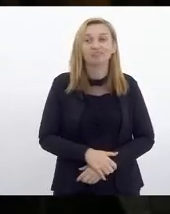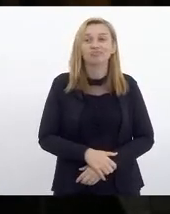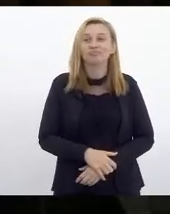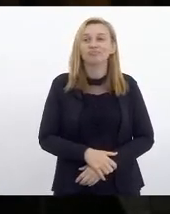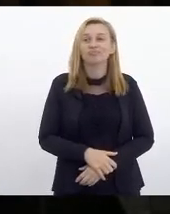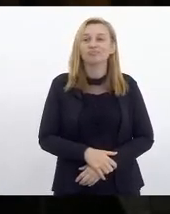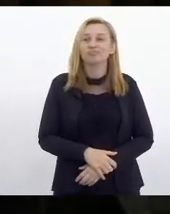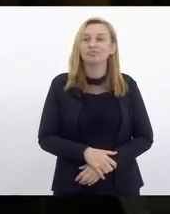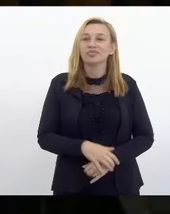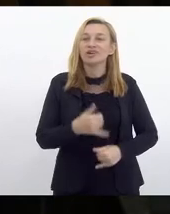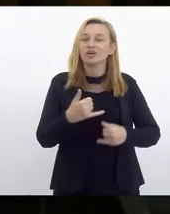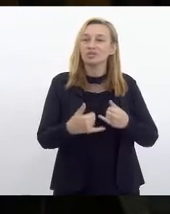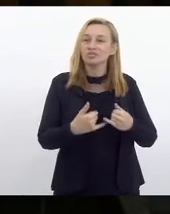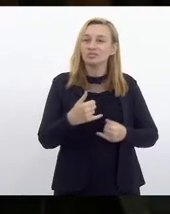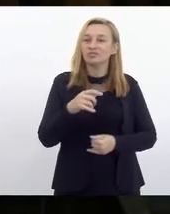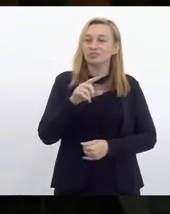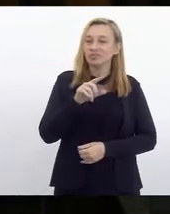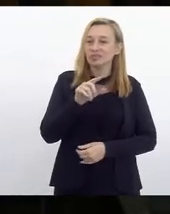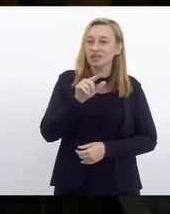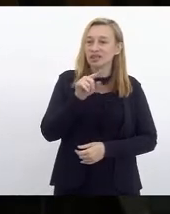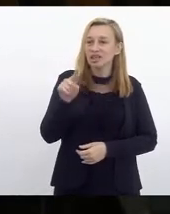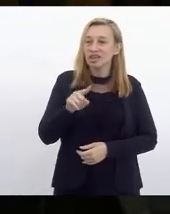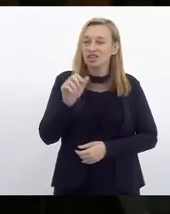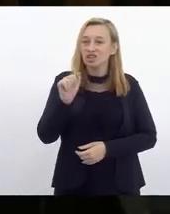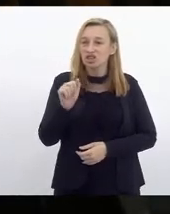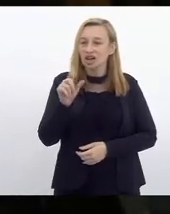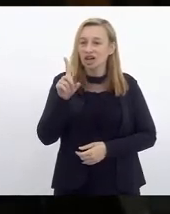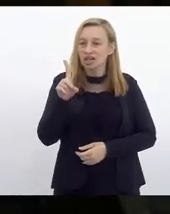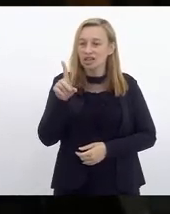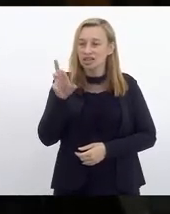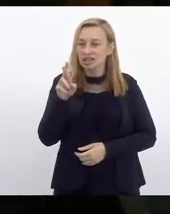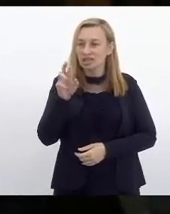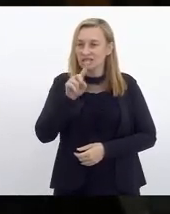tem no jogo de xadrez, deputado Dulcinha,